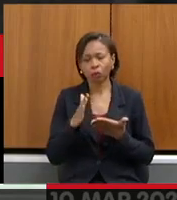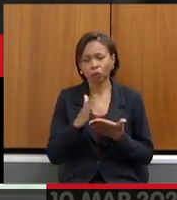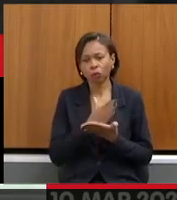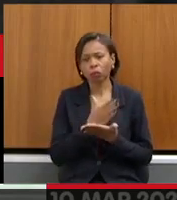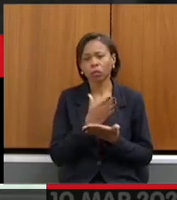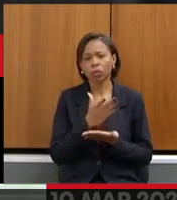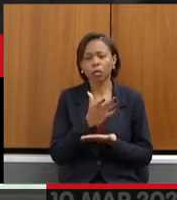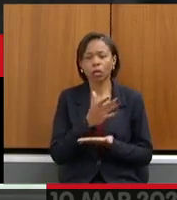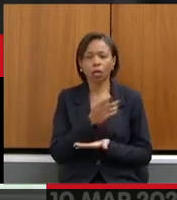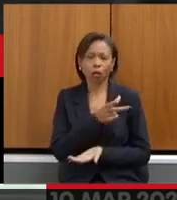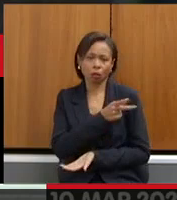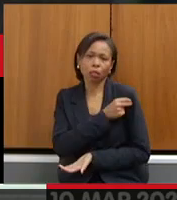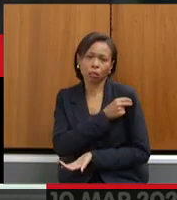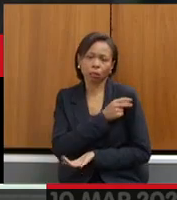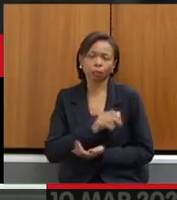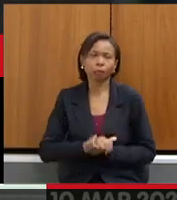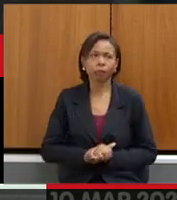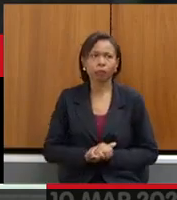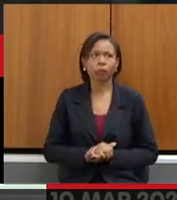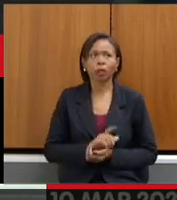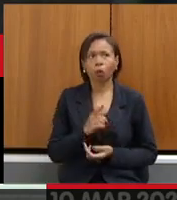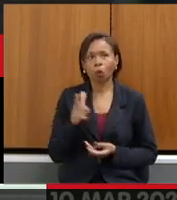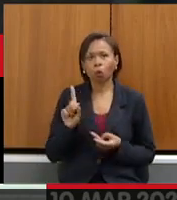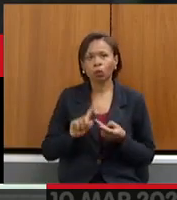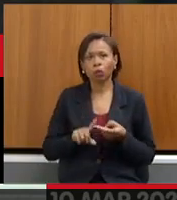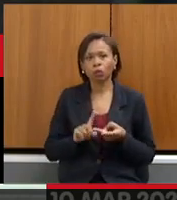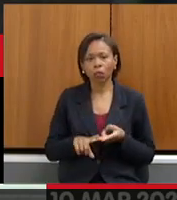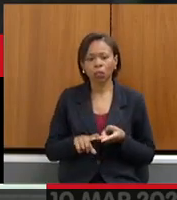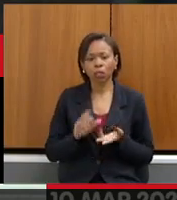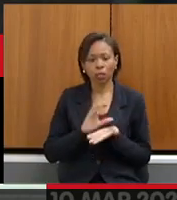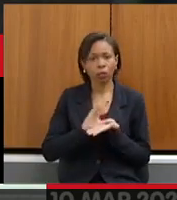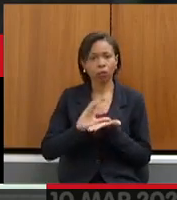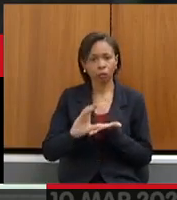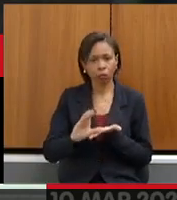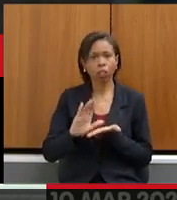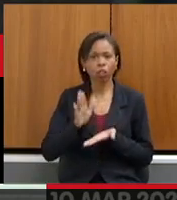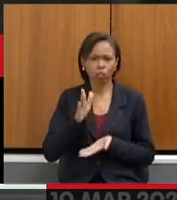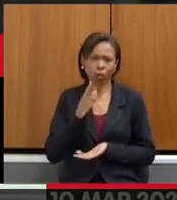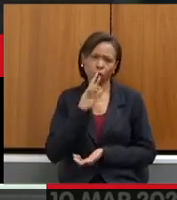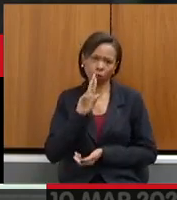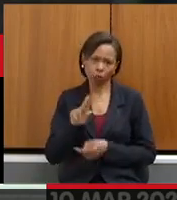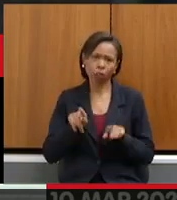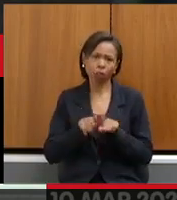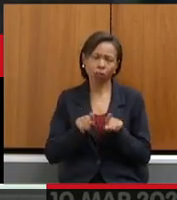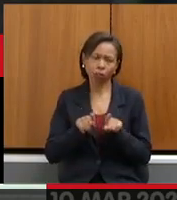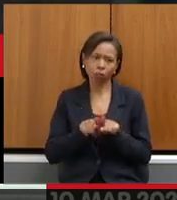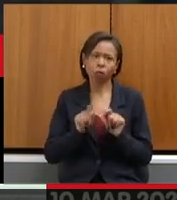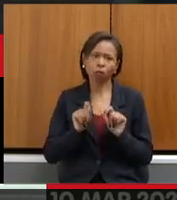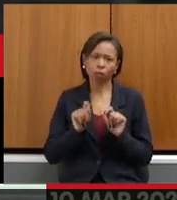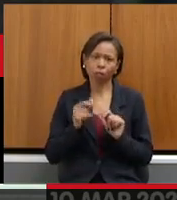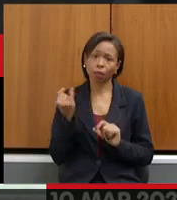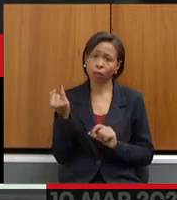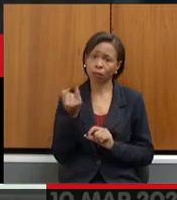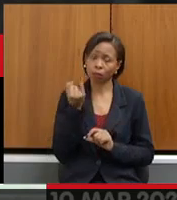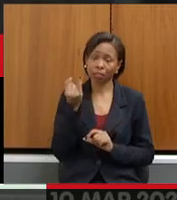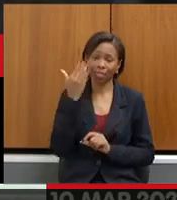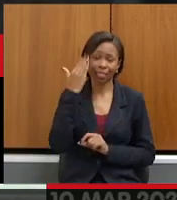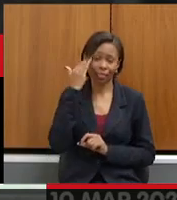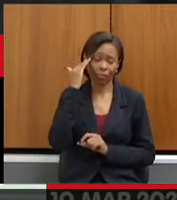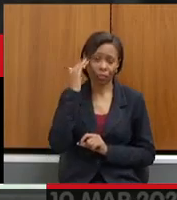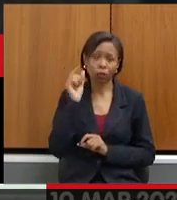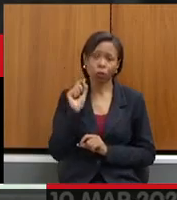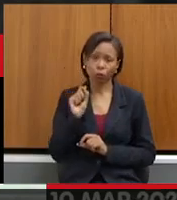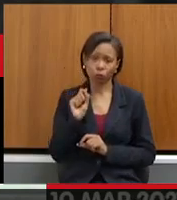alguma vacina em relação a investimento nós falamos também eu acho que que é fundamental entender